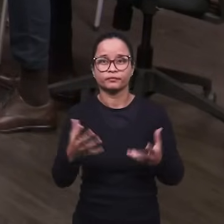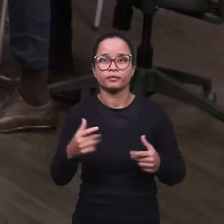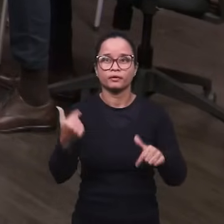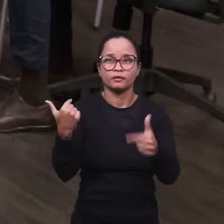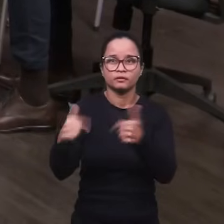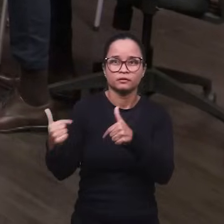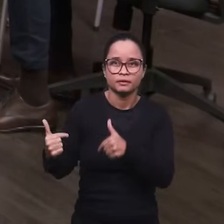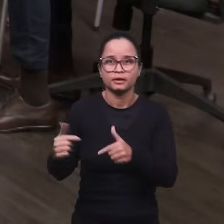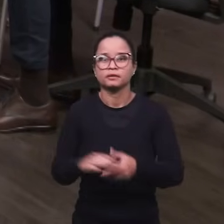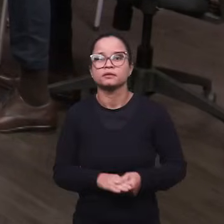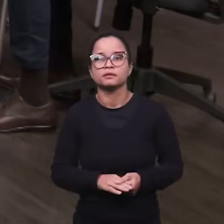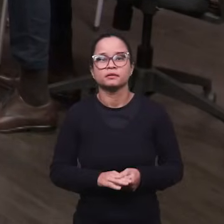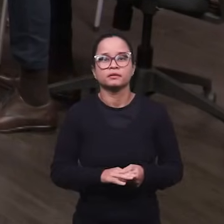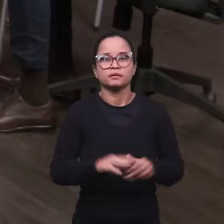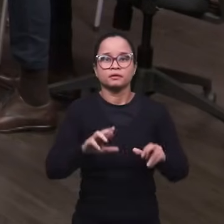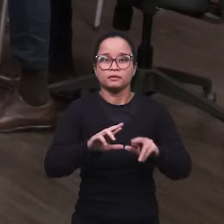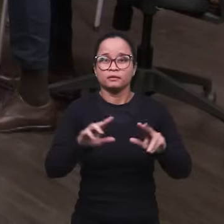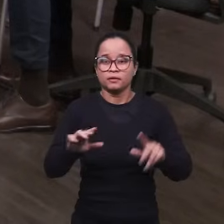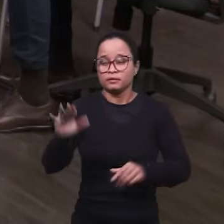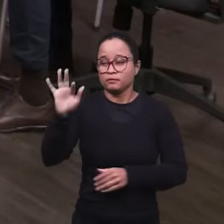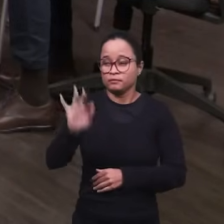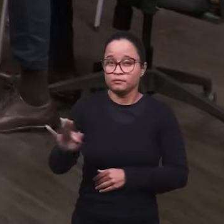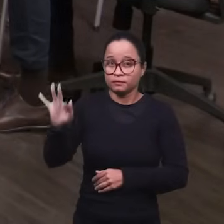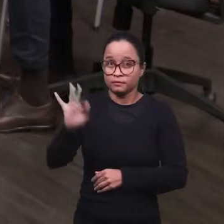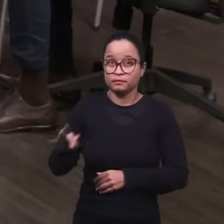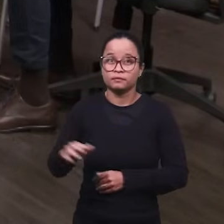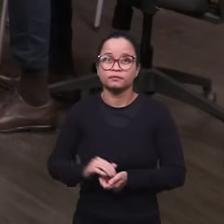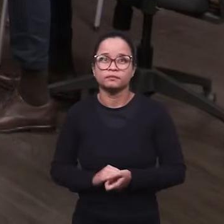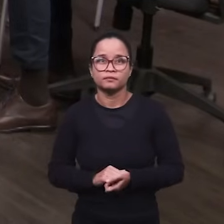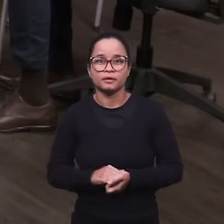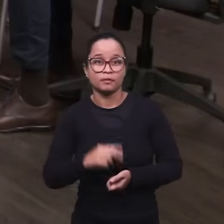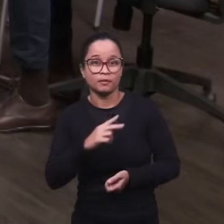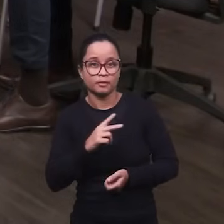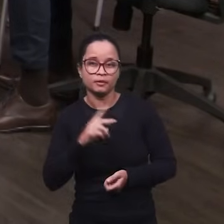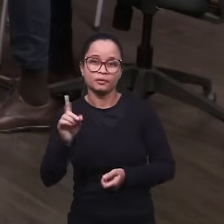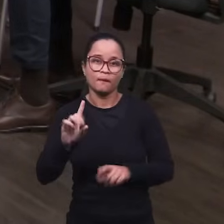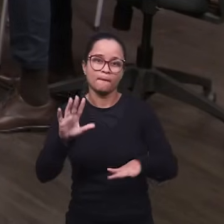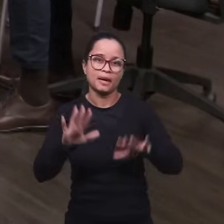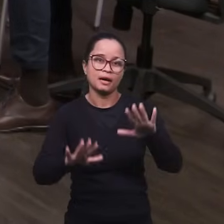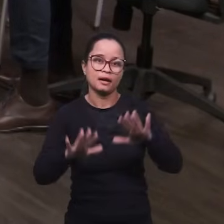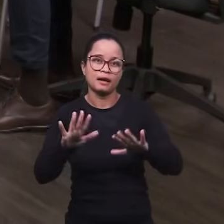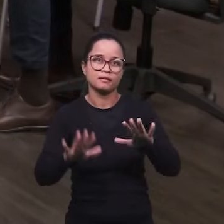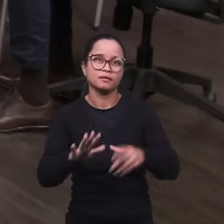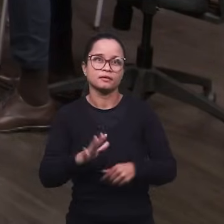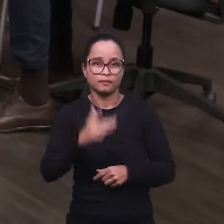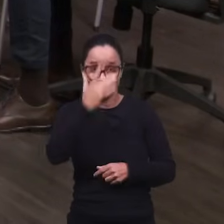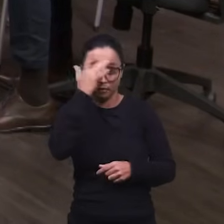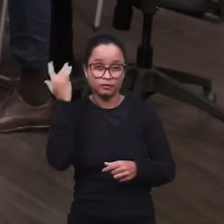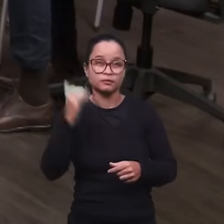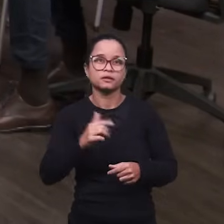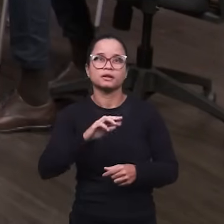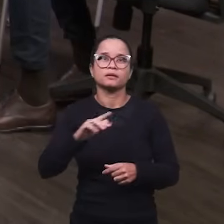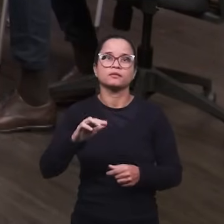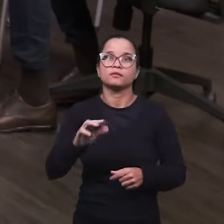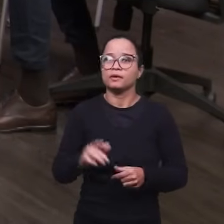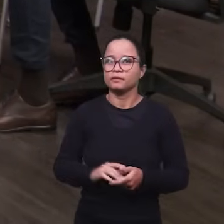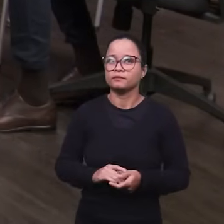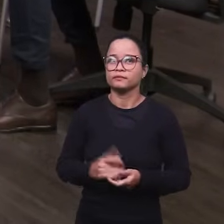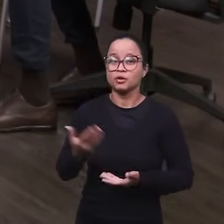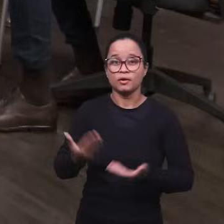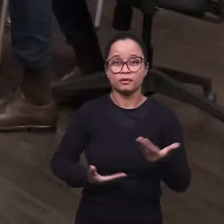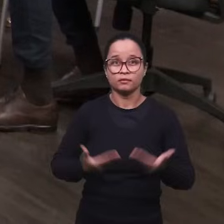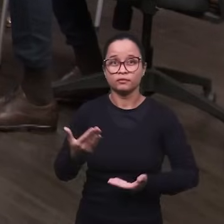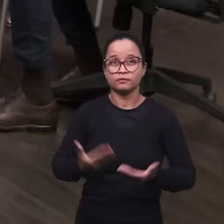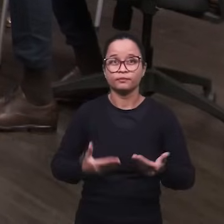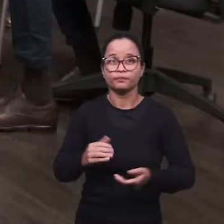de ter trabalhado em várias faculdades, se for privada, não. Mas às vezes a pessoa não é servidor, é bom falar isso aqui, porque isso vai acontecer com